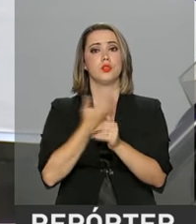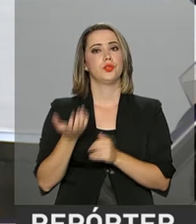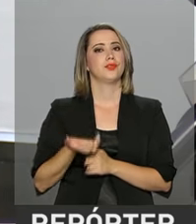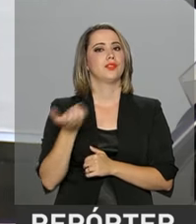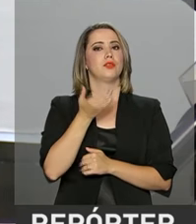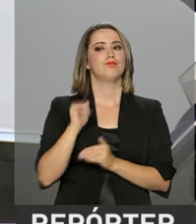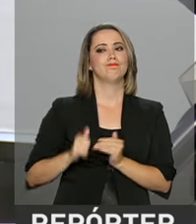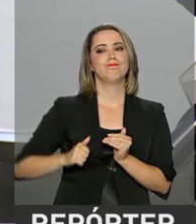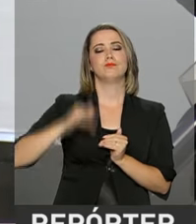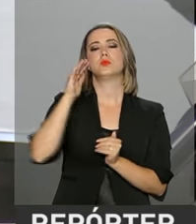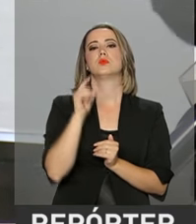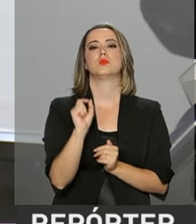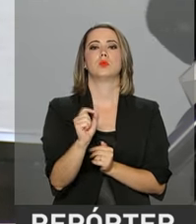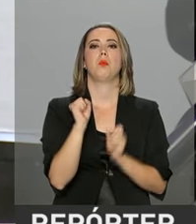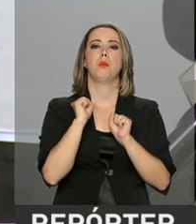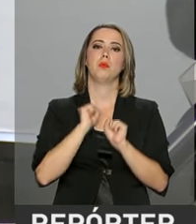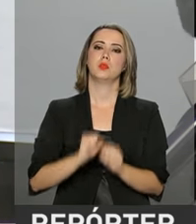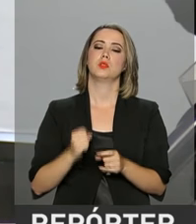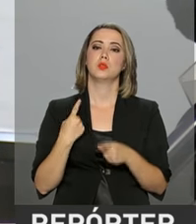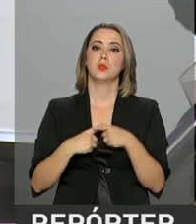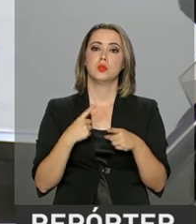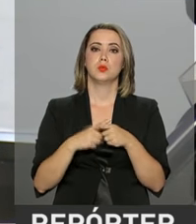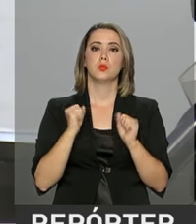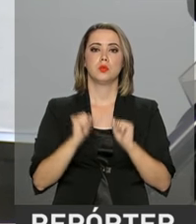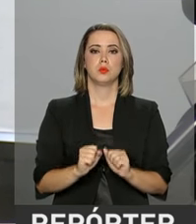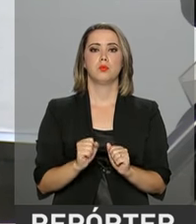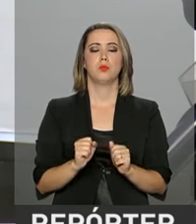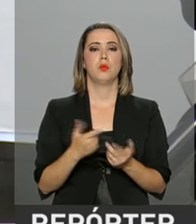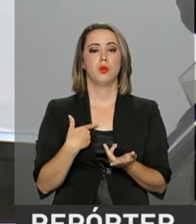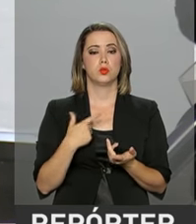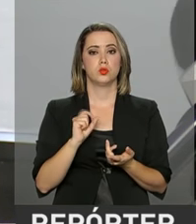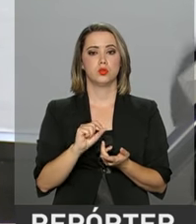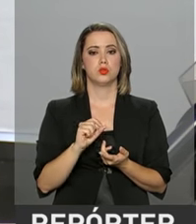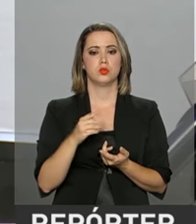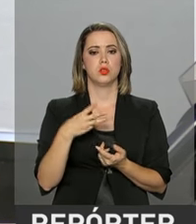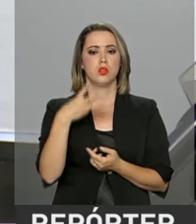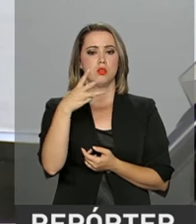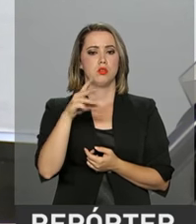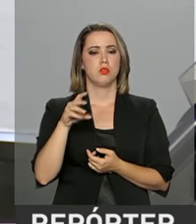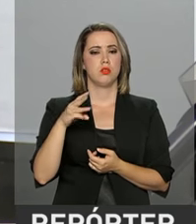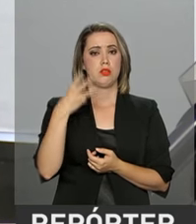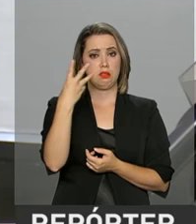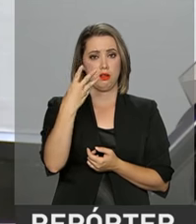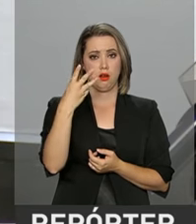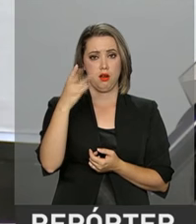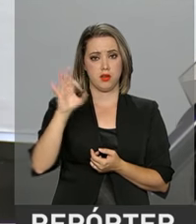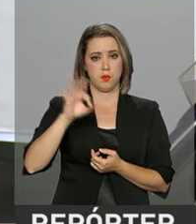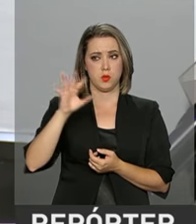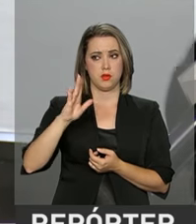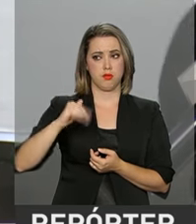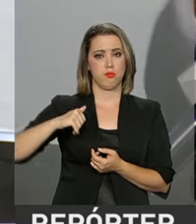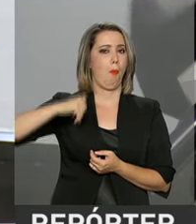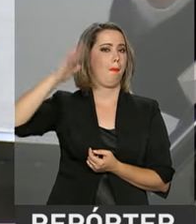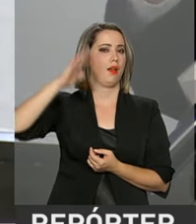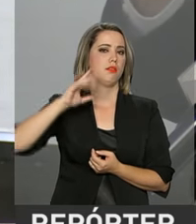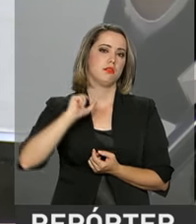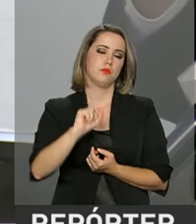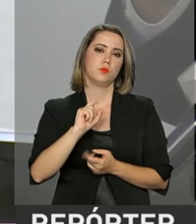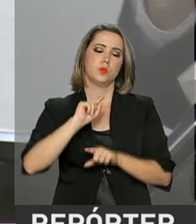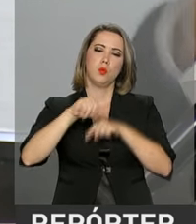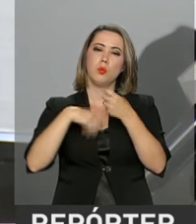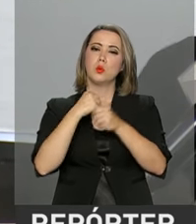acima do que seria o potencial porque tem capacidade ociosa portanto ao redor de três ou mais e para os anos